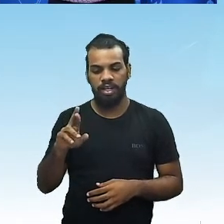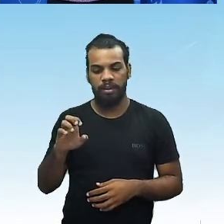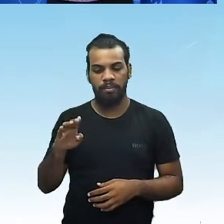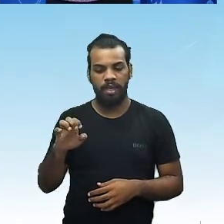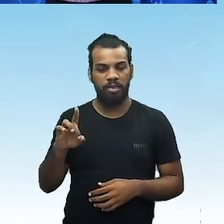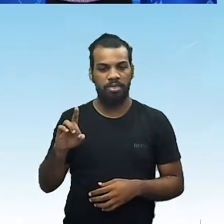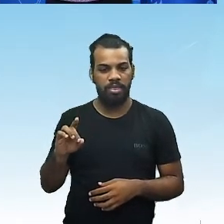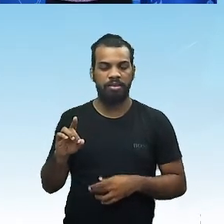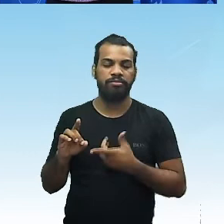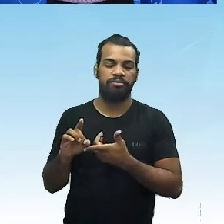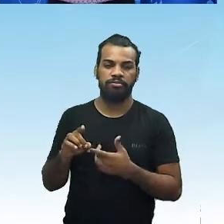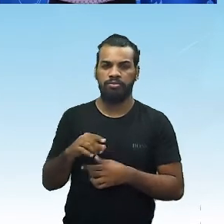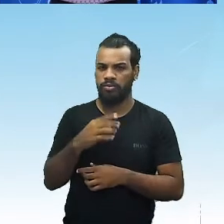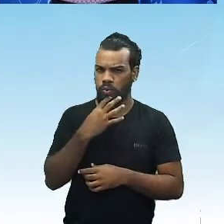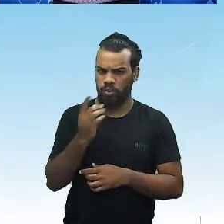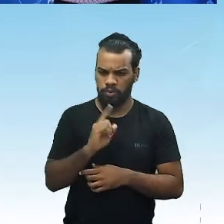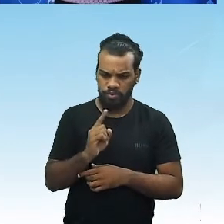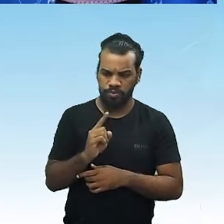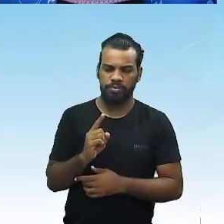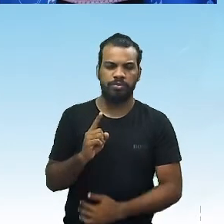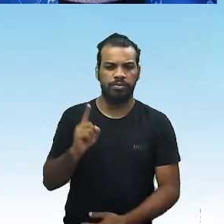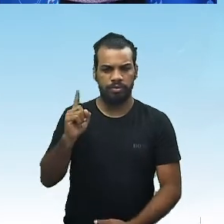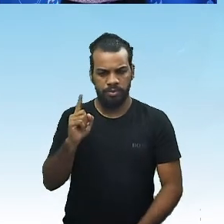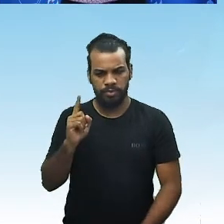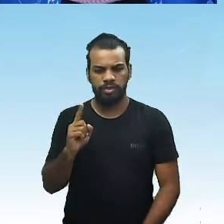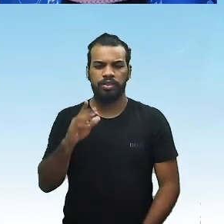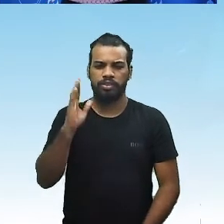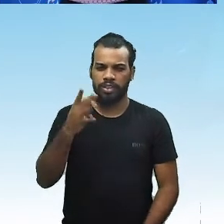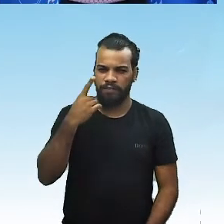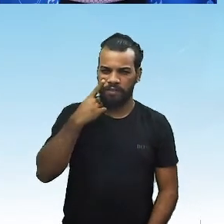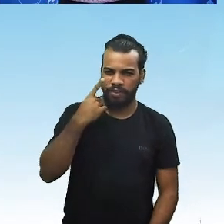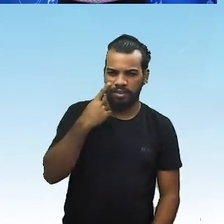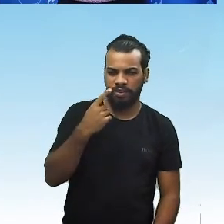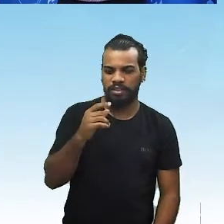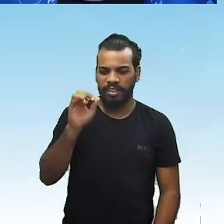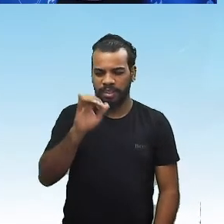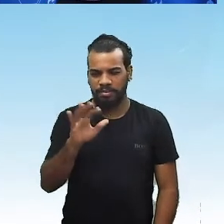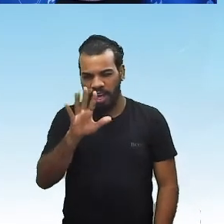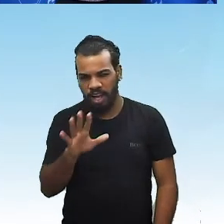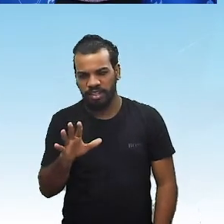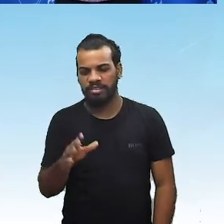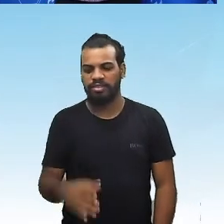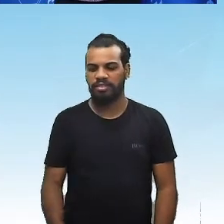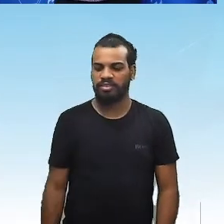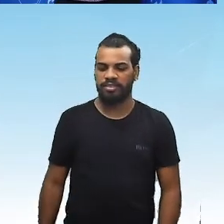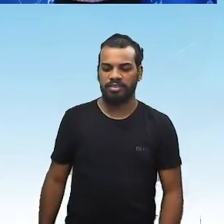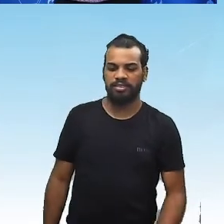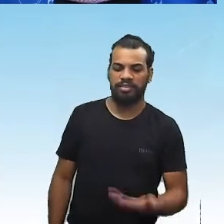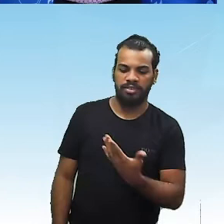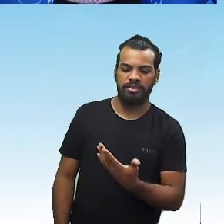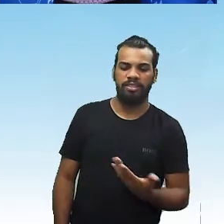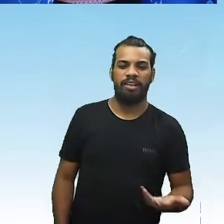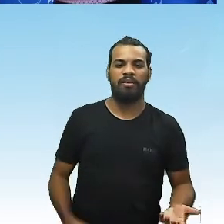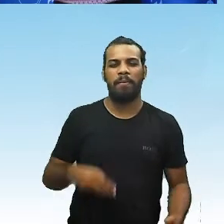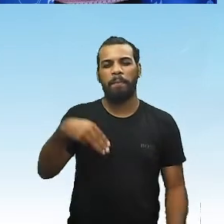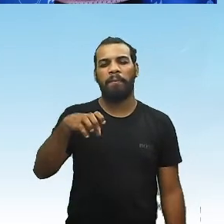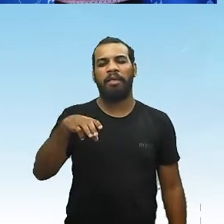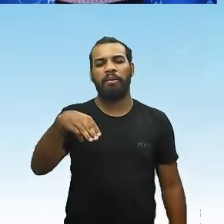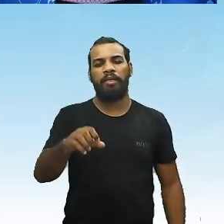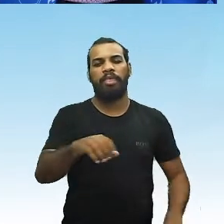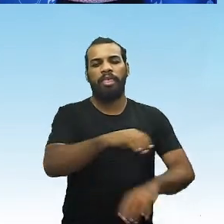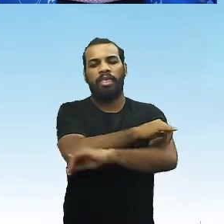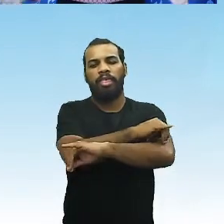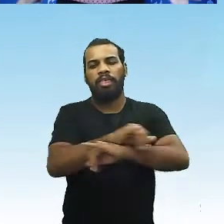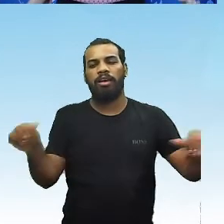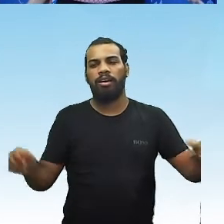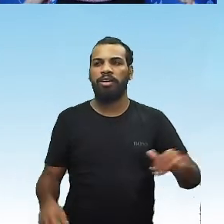hoje, quem não viu falar na Noviça Rebelde, mas já viu essa imagem, né, em meme que viralizou, e muitas pessoas fazem meme com